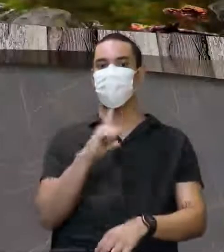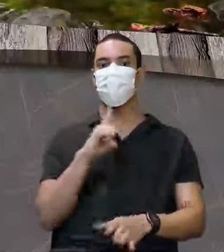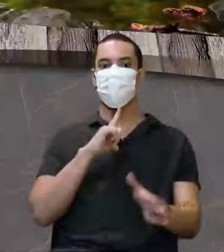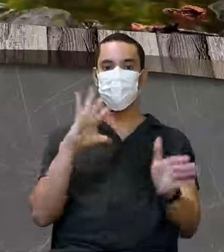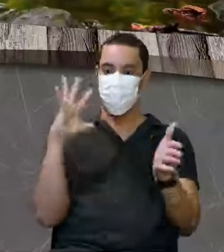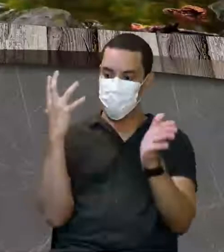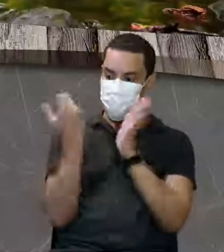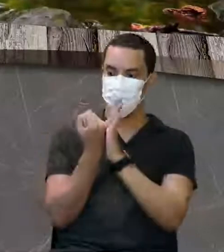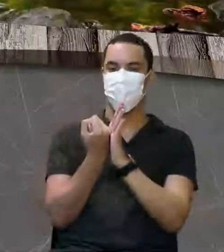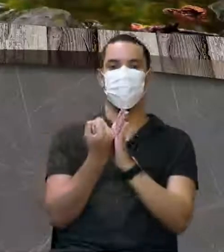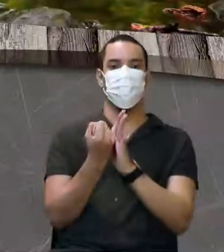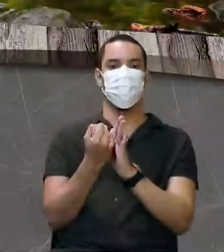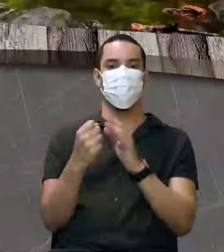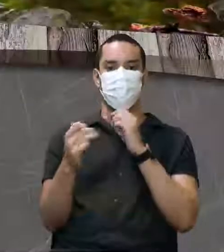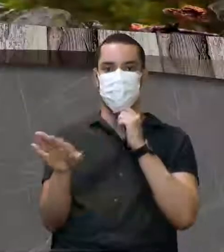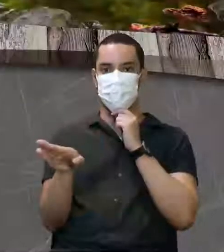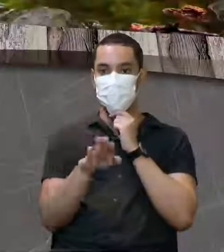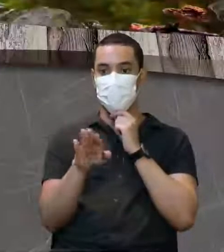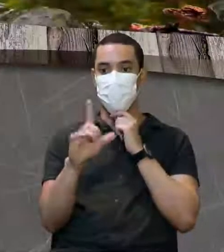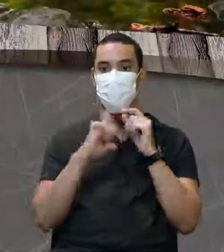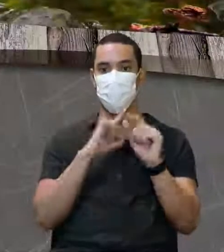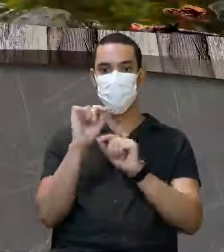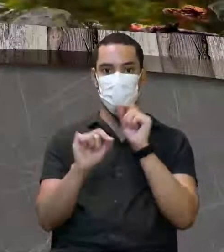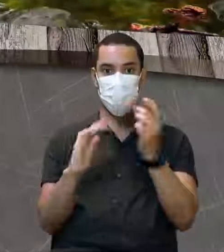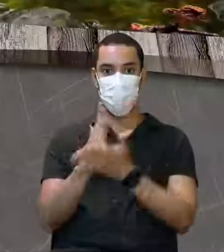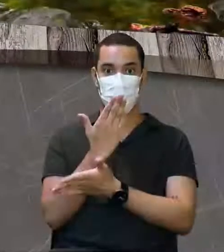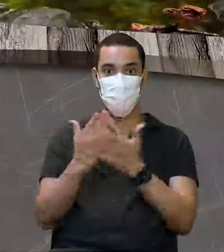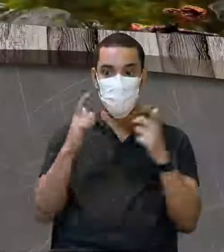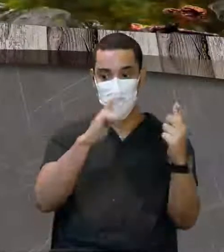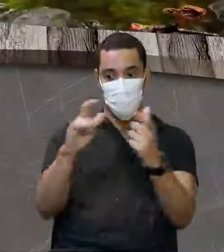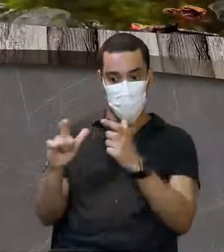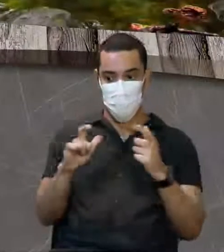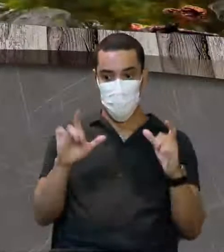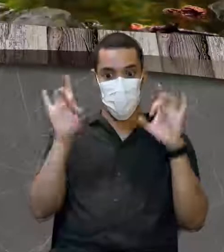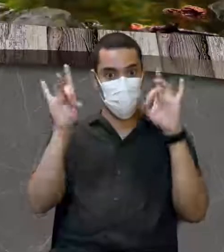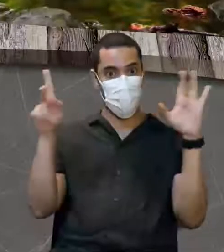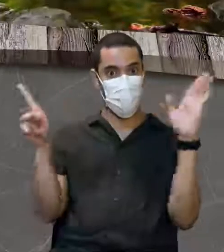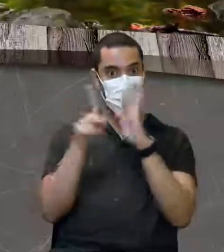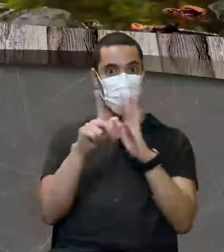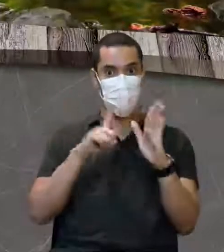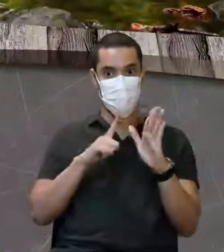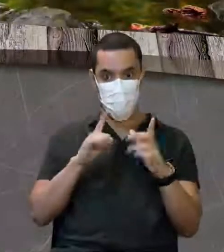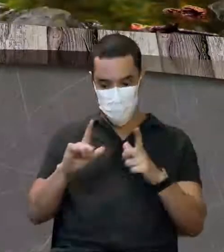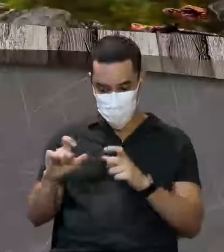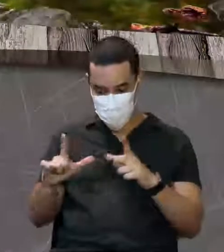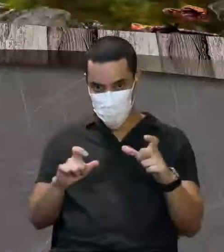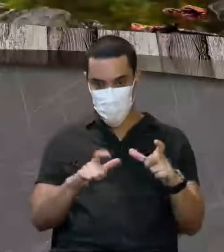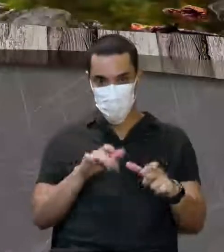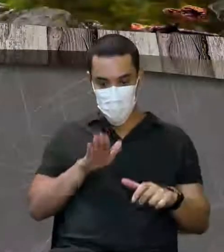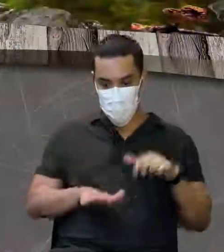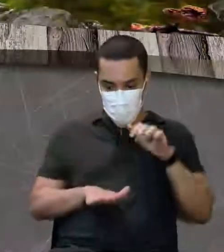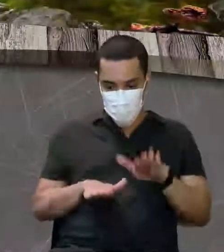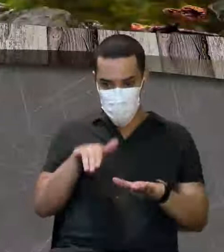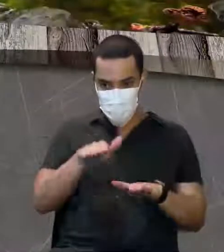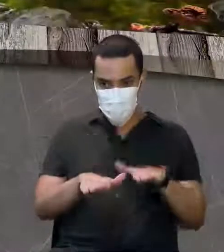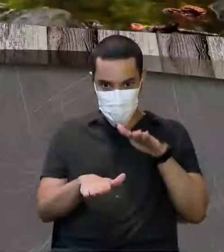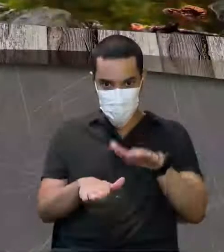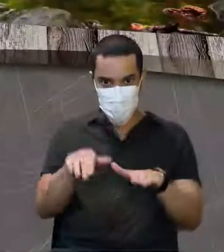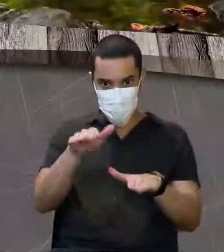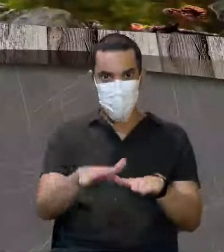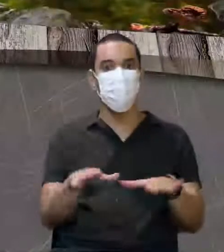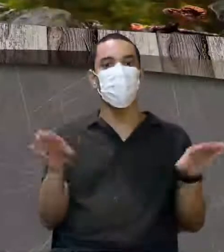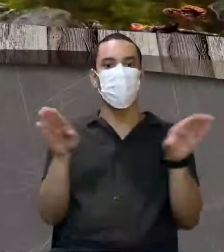as pegadas também, em alguns locais específicos, também foram formas de registro para essa